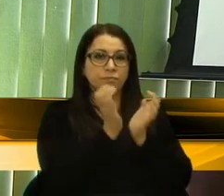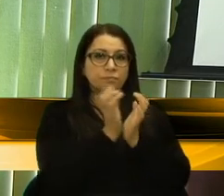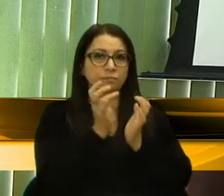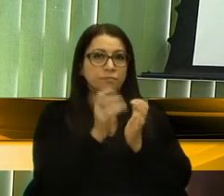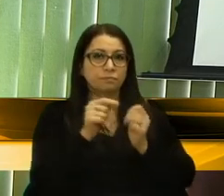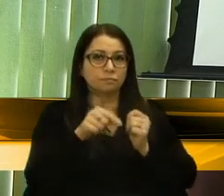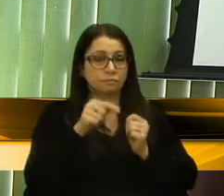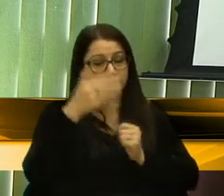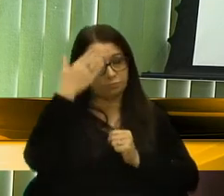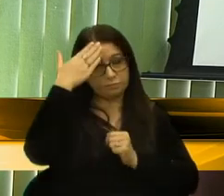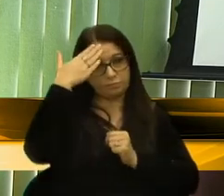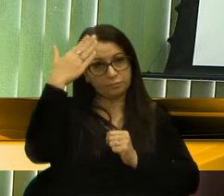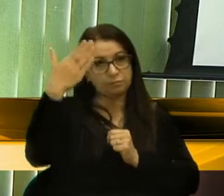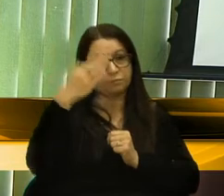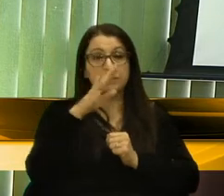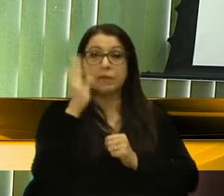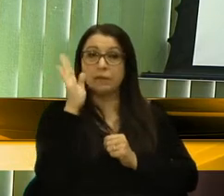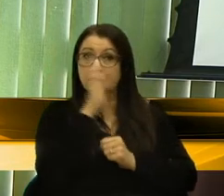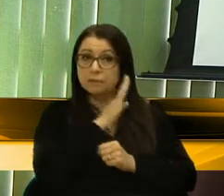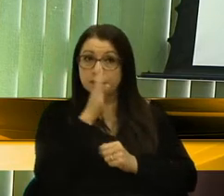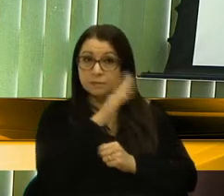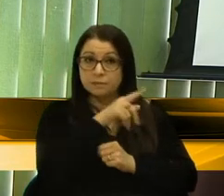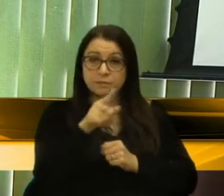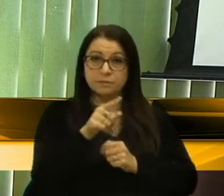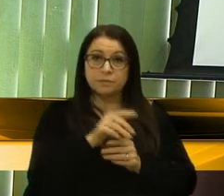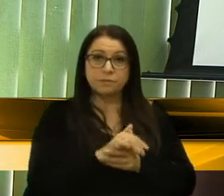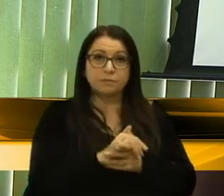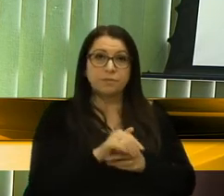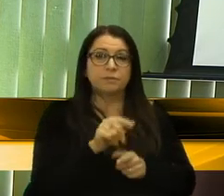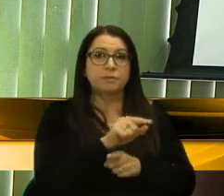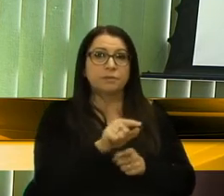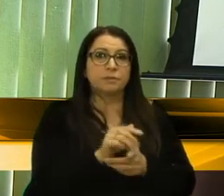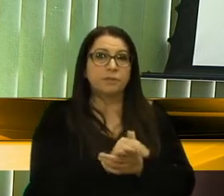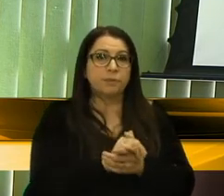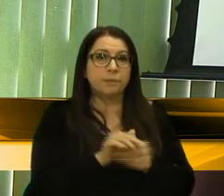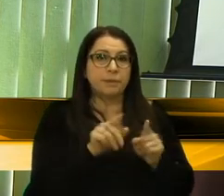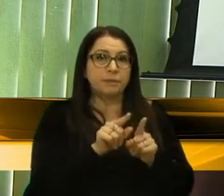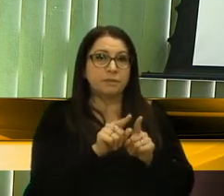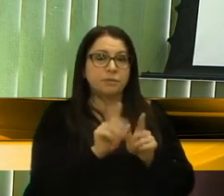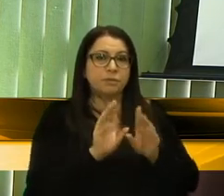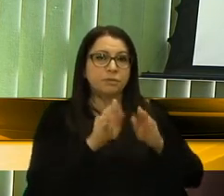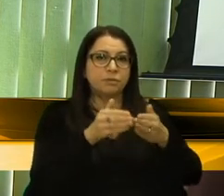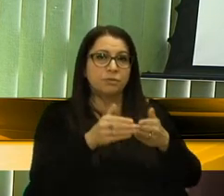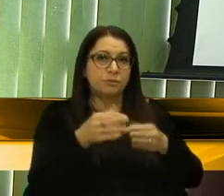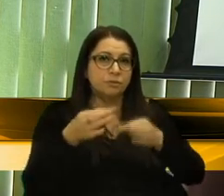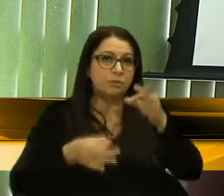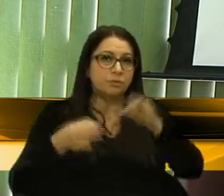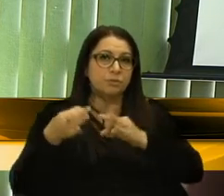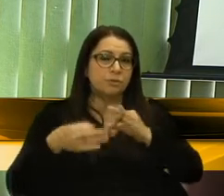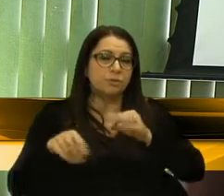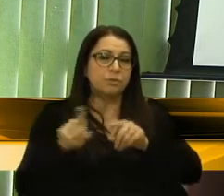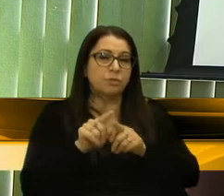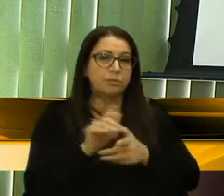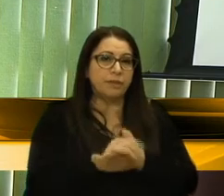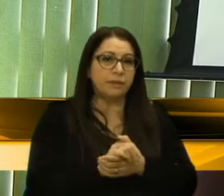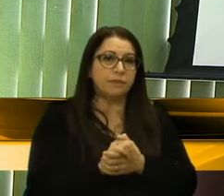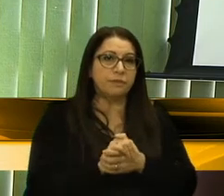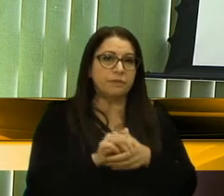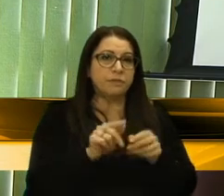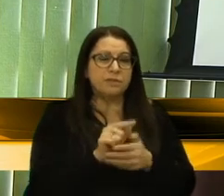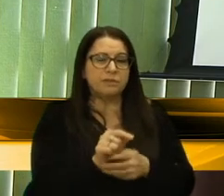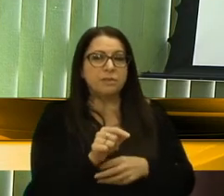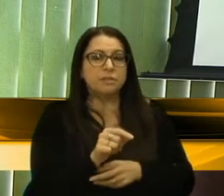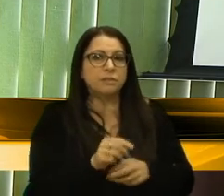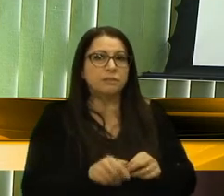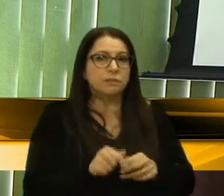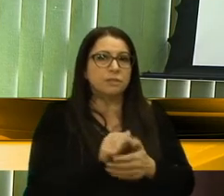quero agradecer pela rapidez, né? Nós da Comissão de Constituição e Justiça, junto com as outras